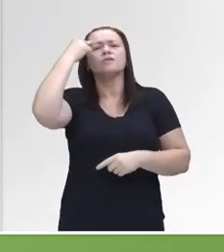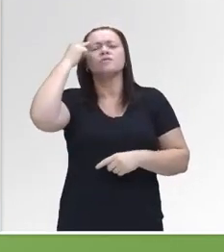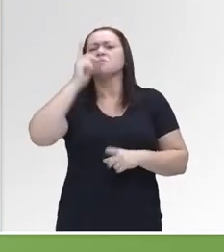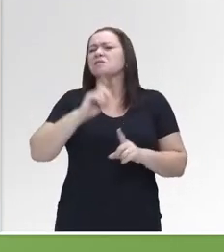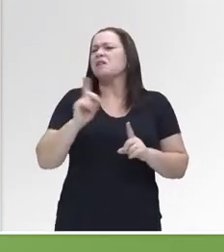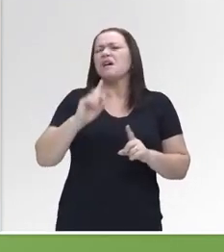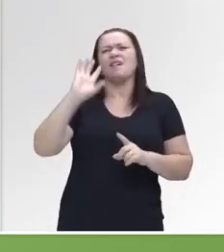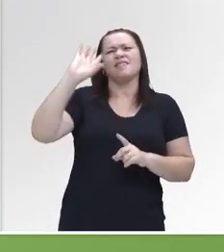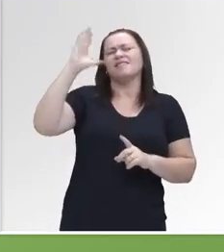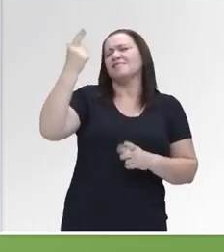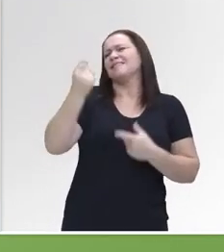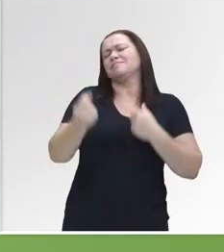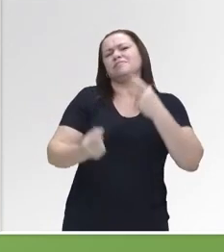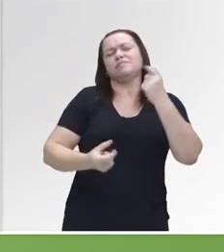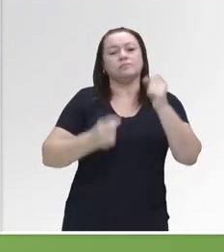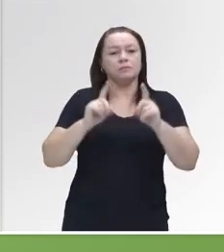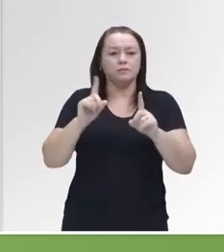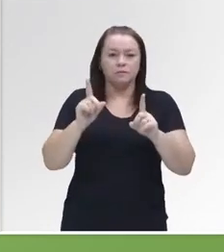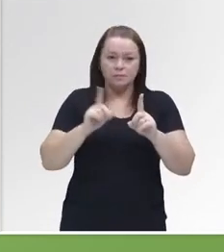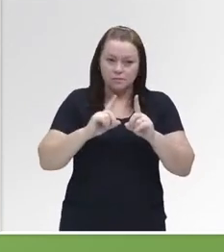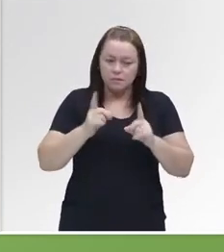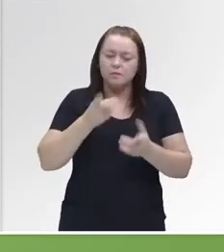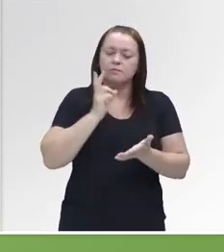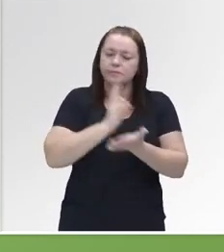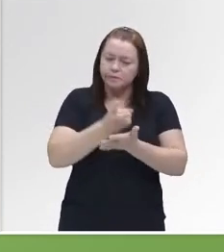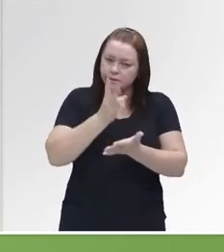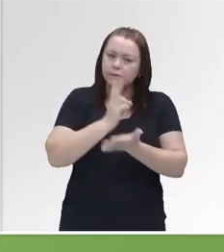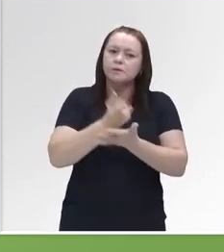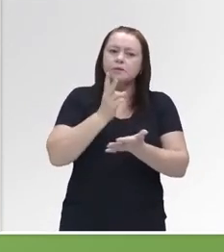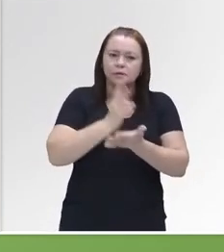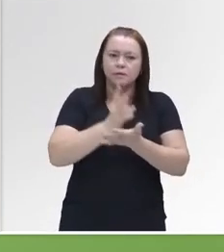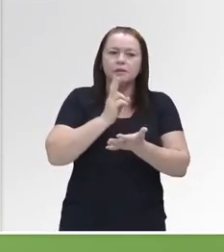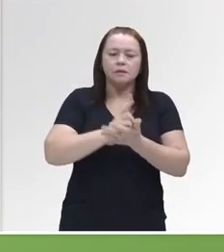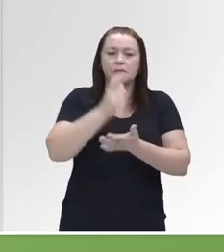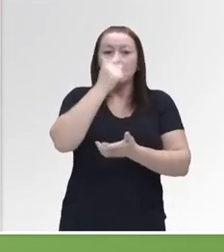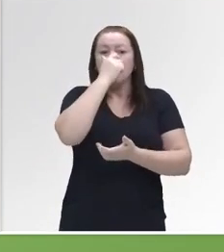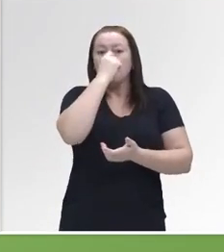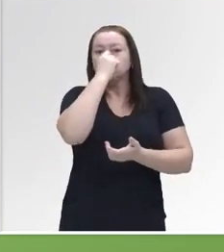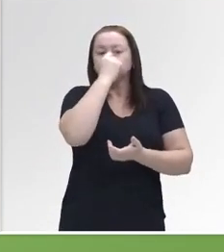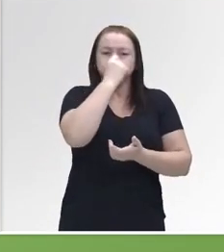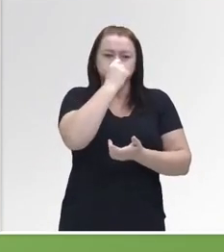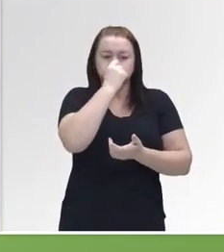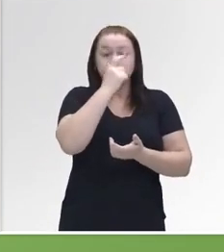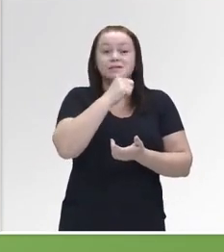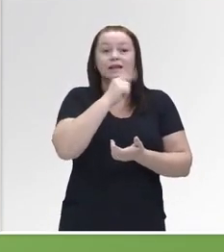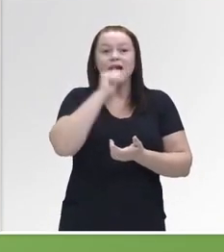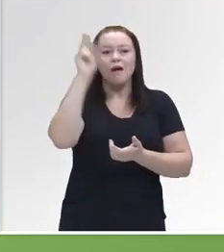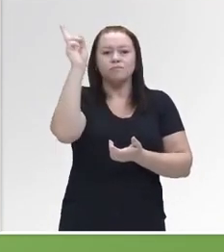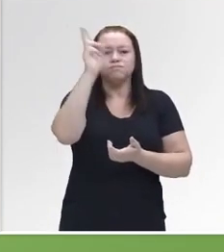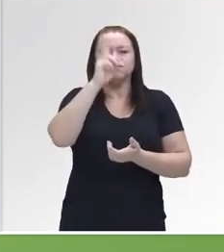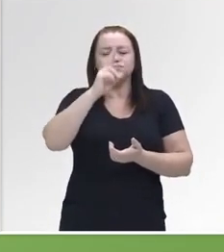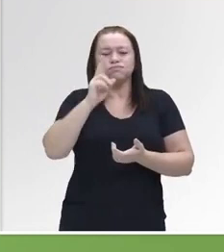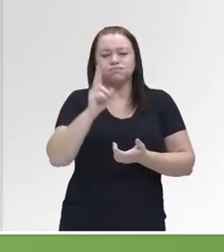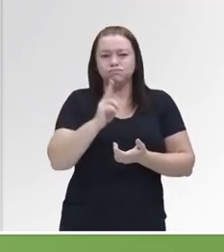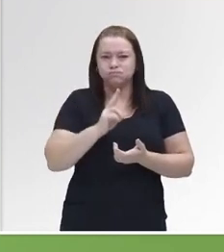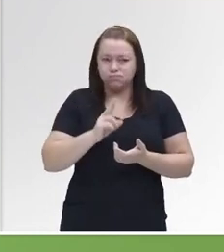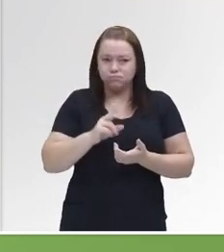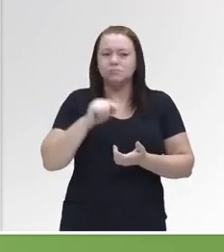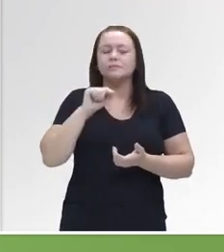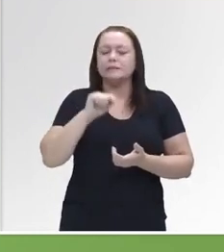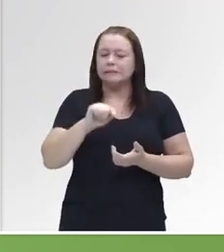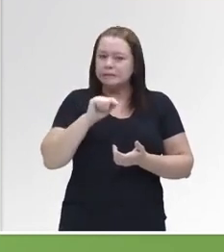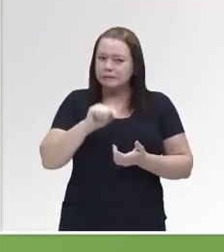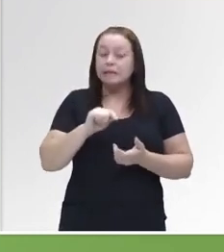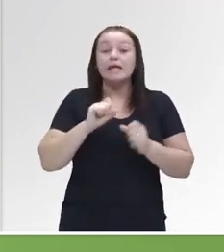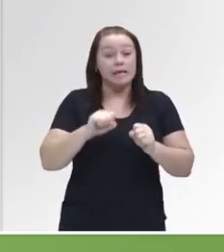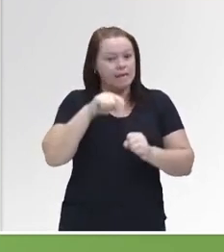frequente, mas é frequente, são os afogamentos, né? É um outro tipo de acidente, mas que esse acidente dá para a